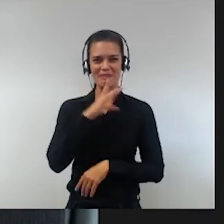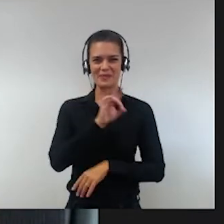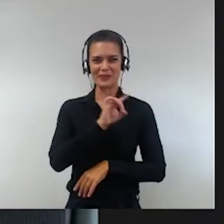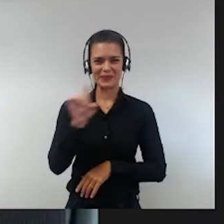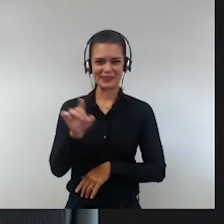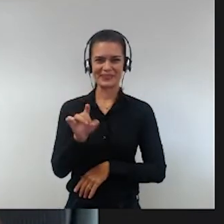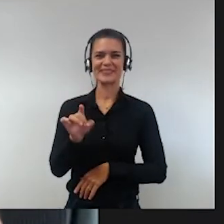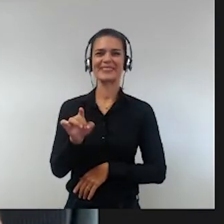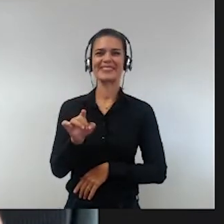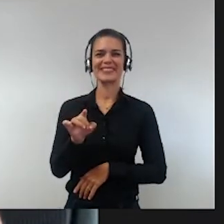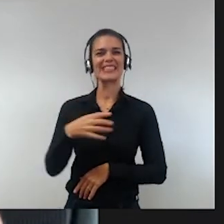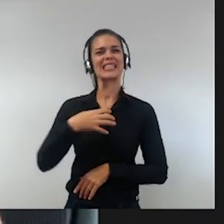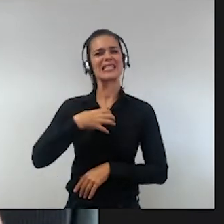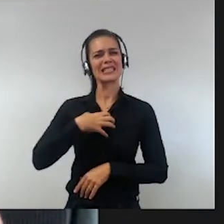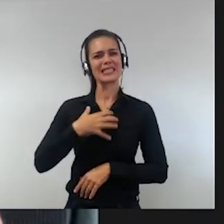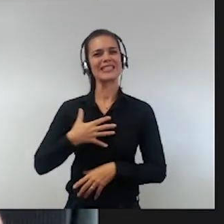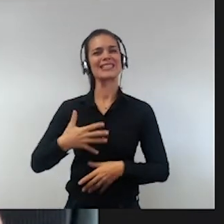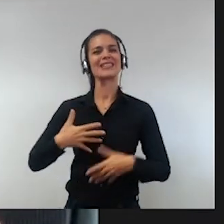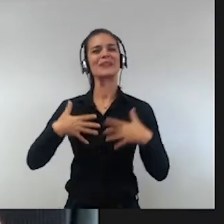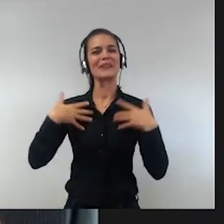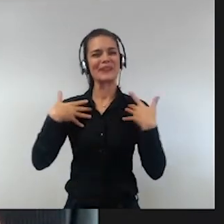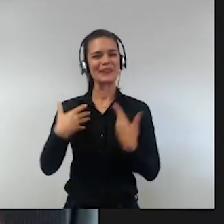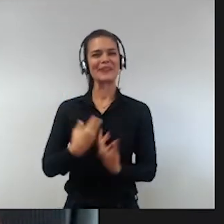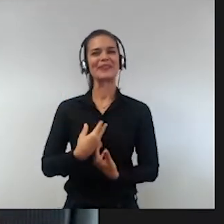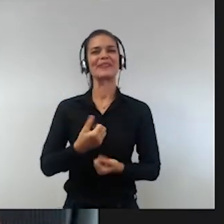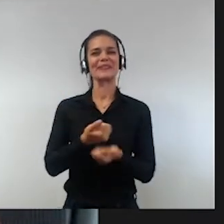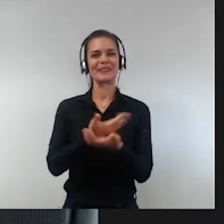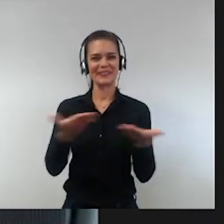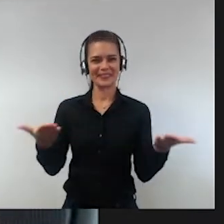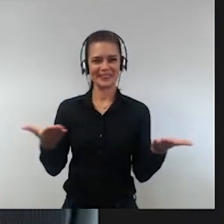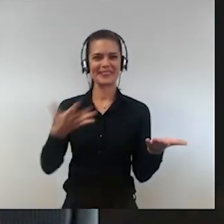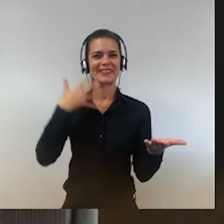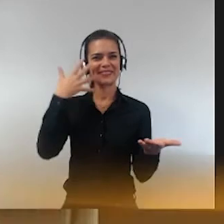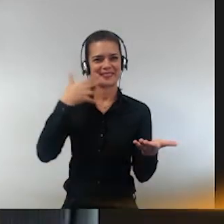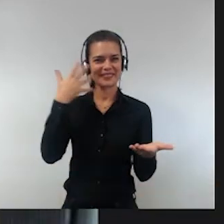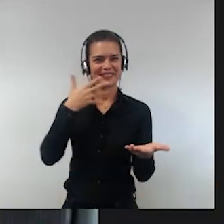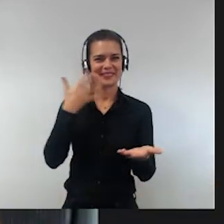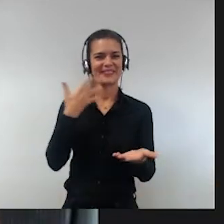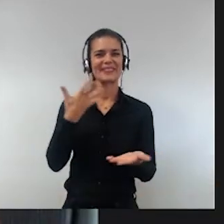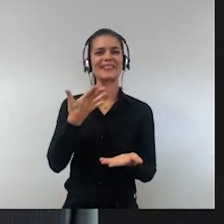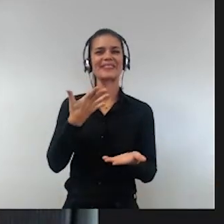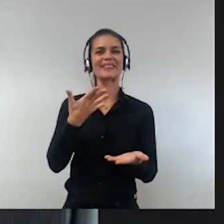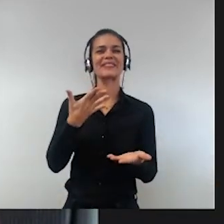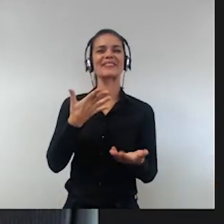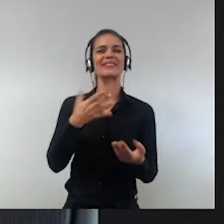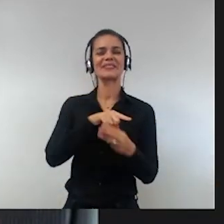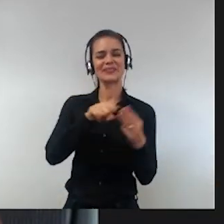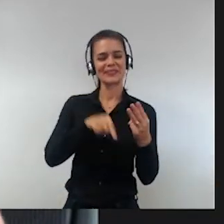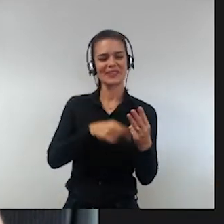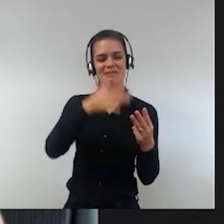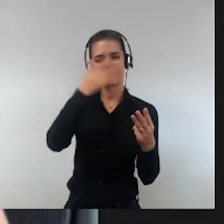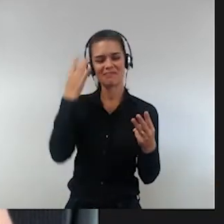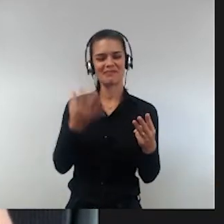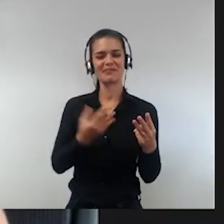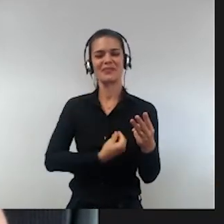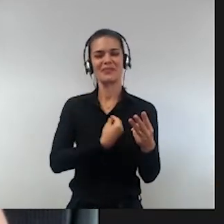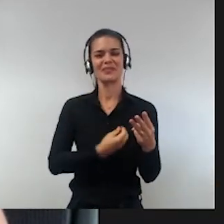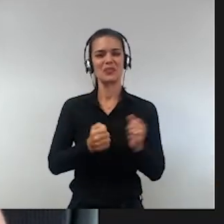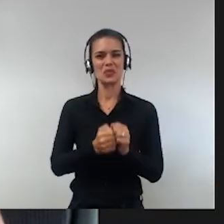dia. É realmente também uma satisfação falar com vocês, doutor Henrique, doutor Alessandro, doutor Reinaldo,